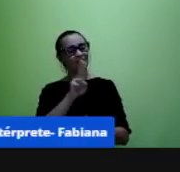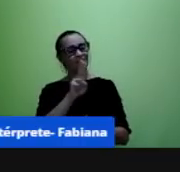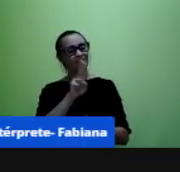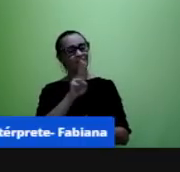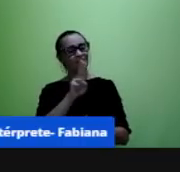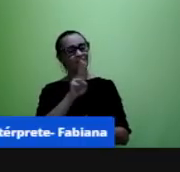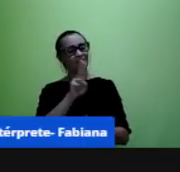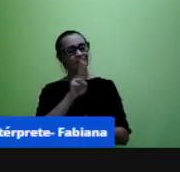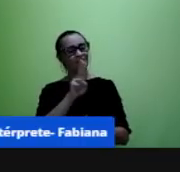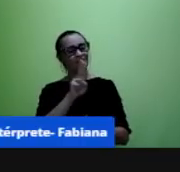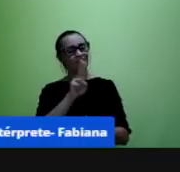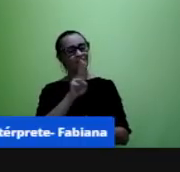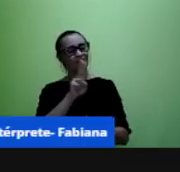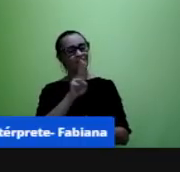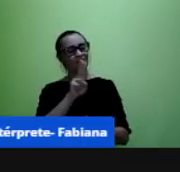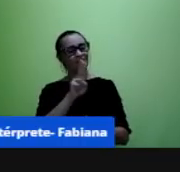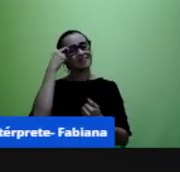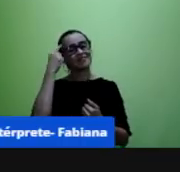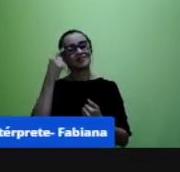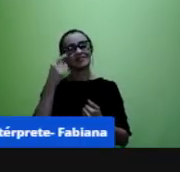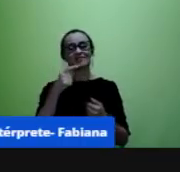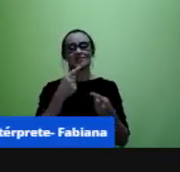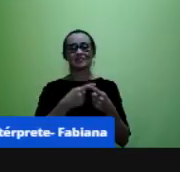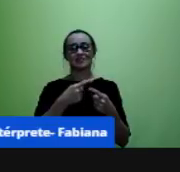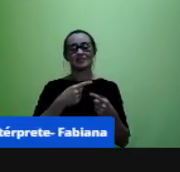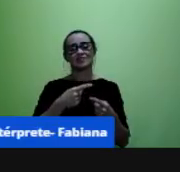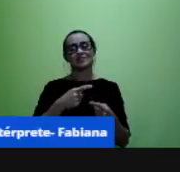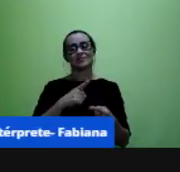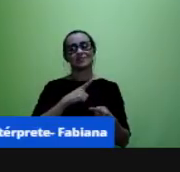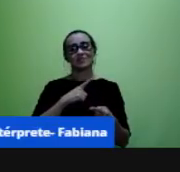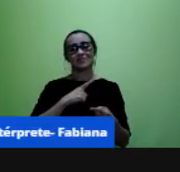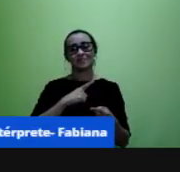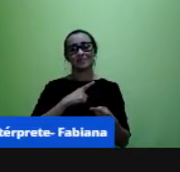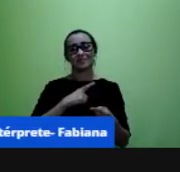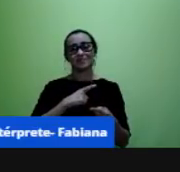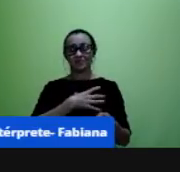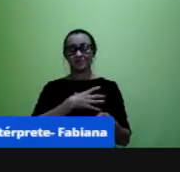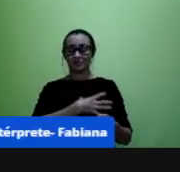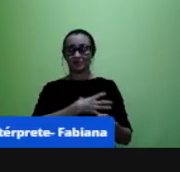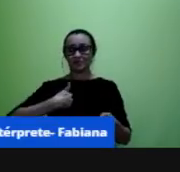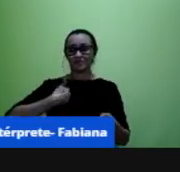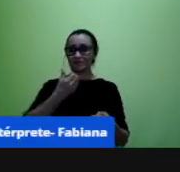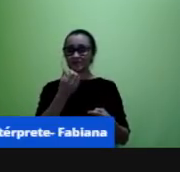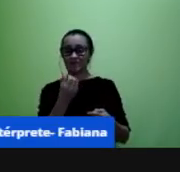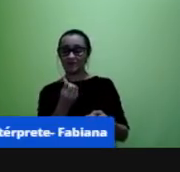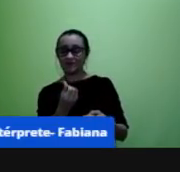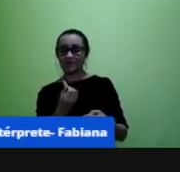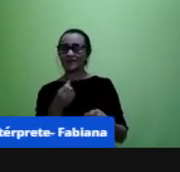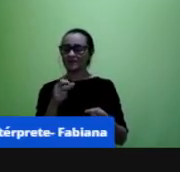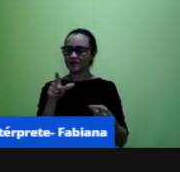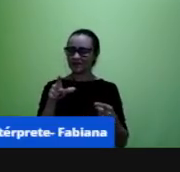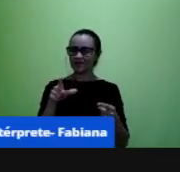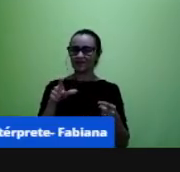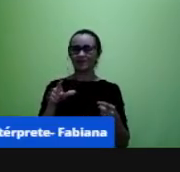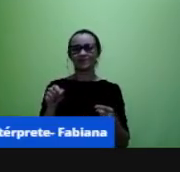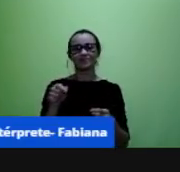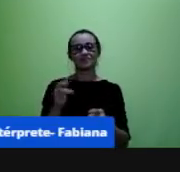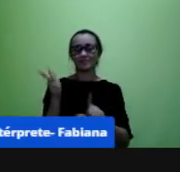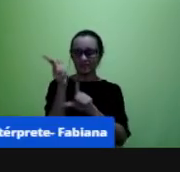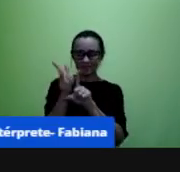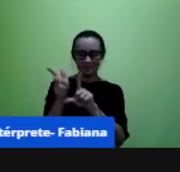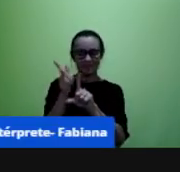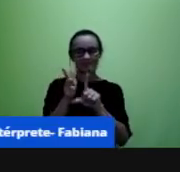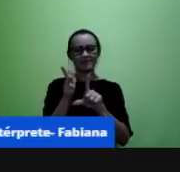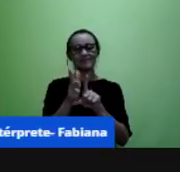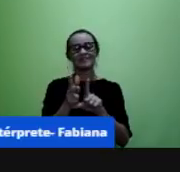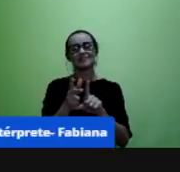anos, e aí a gente filma bastante aqui ele fazendo as coisas, e aí eu uso nas aulas. A bonequinha realmente